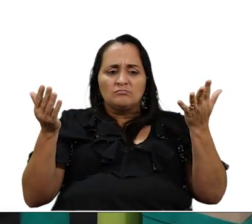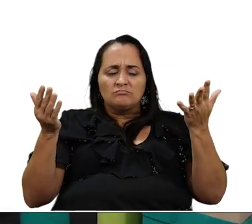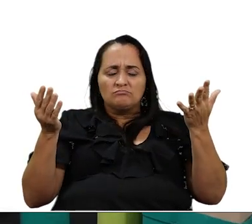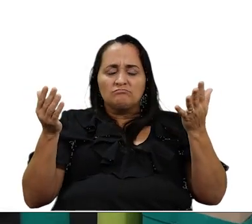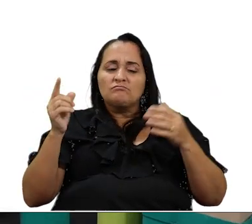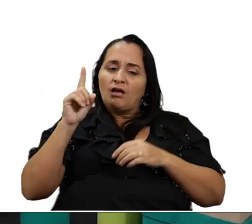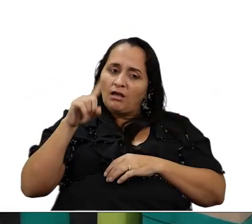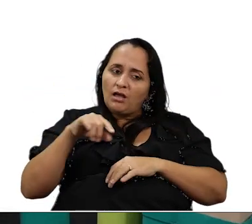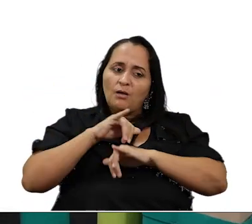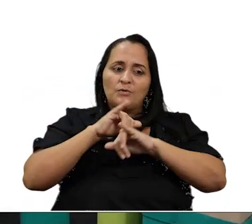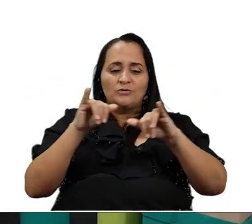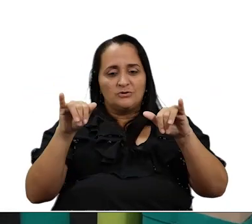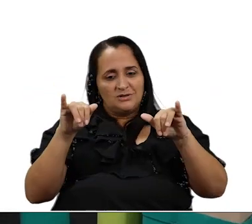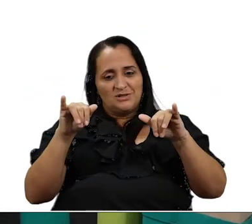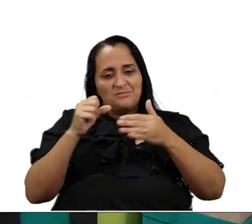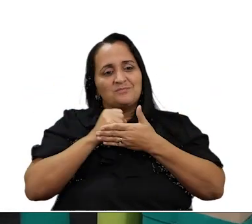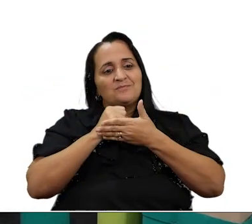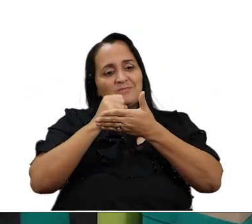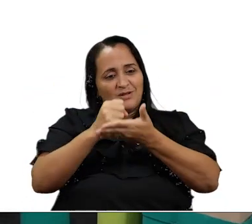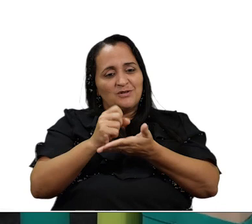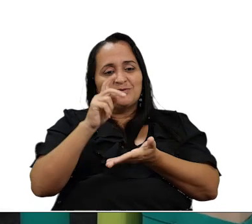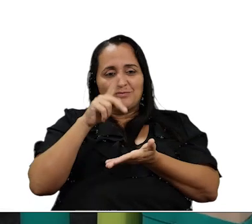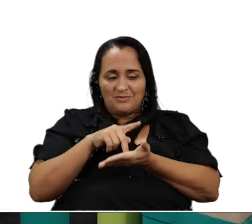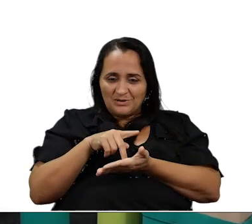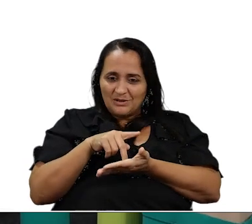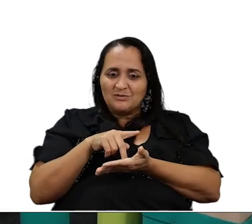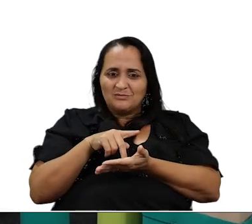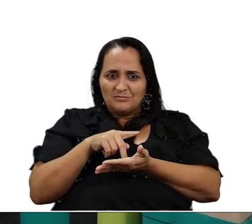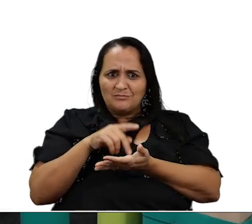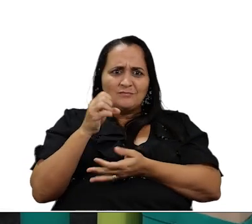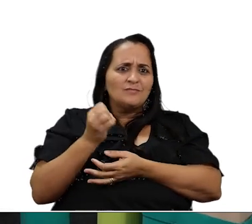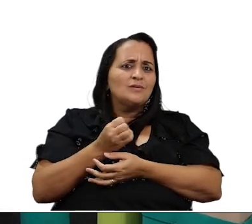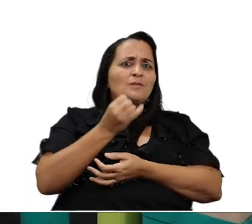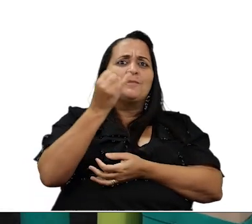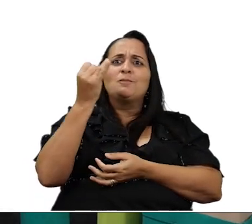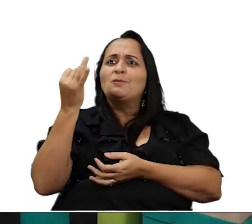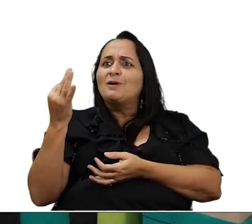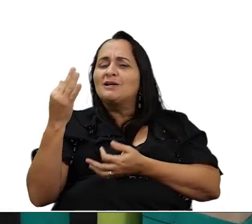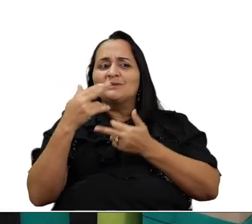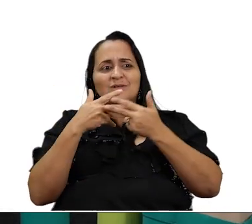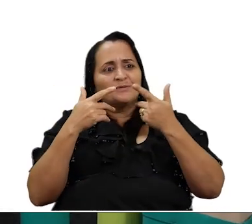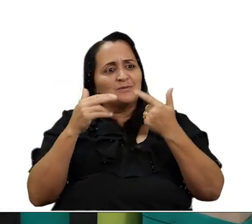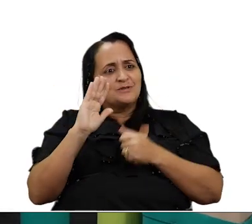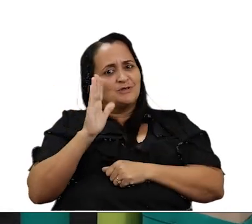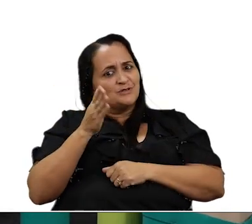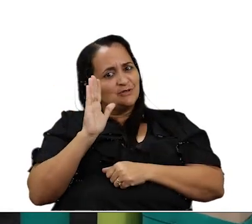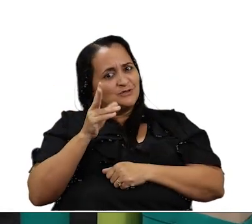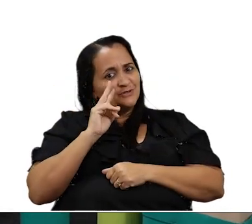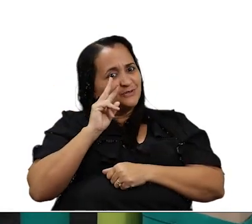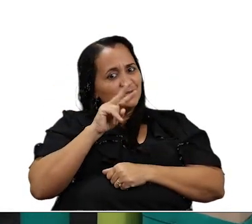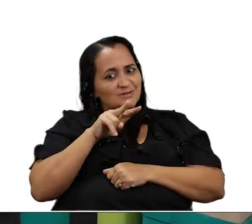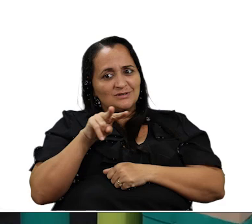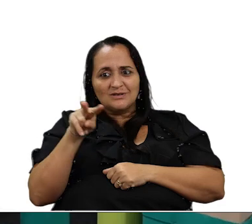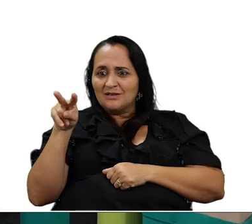uma notícia. Já ajudou bastante. Olha quantas coisas a gente já percebeu de um texto sem nem ler ele. E se